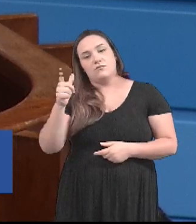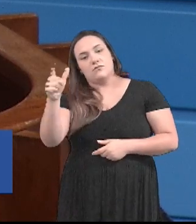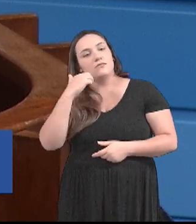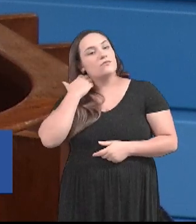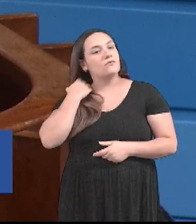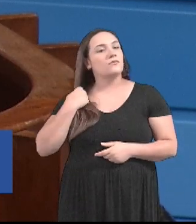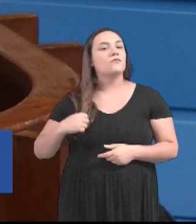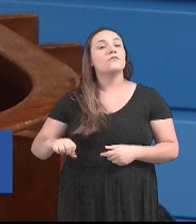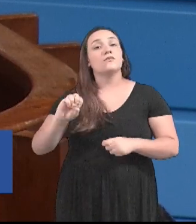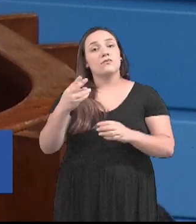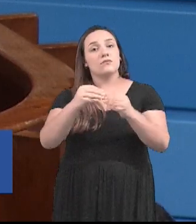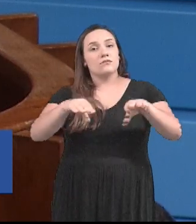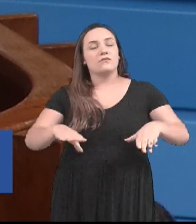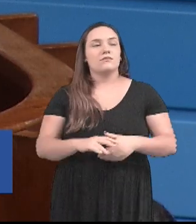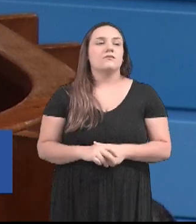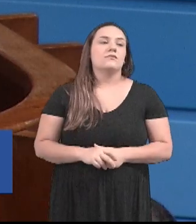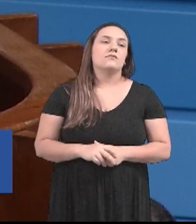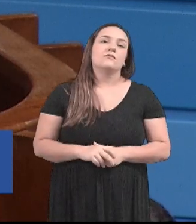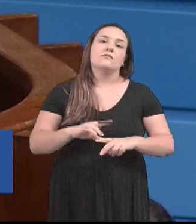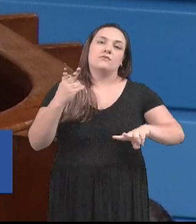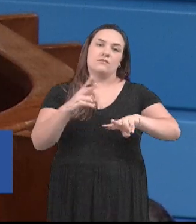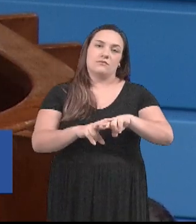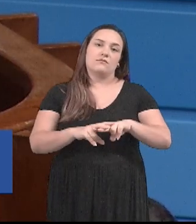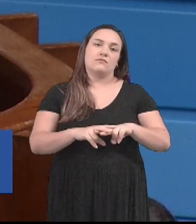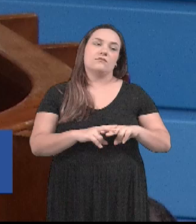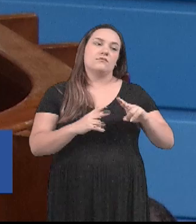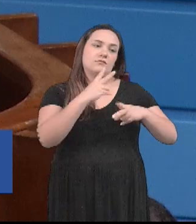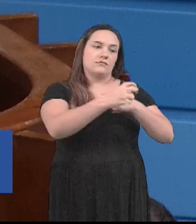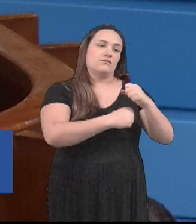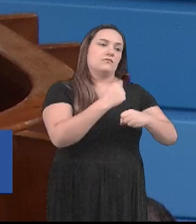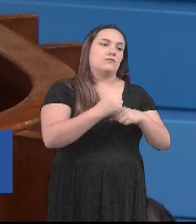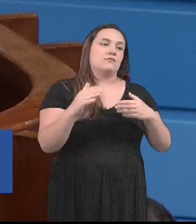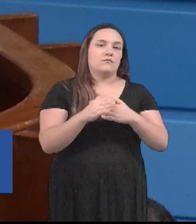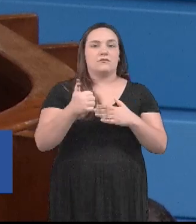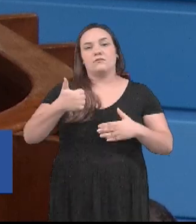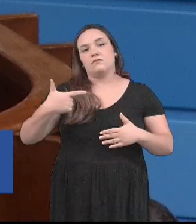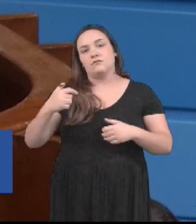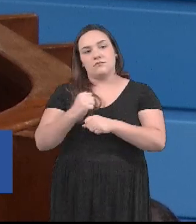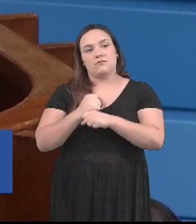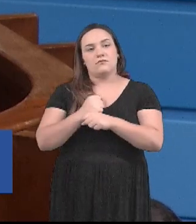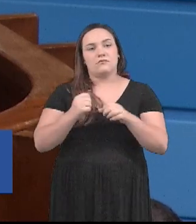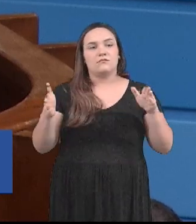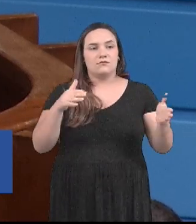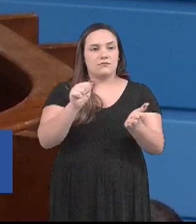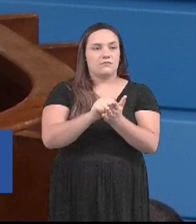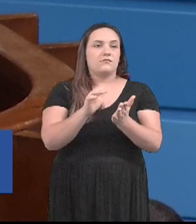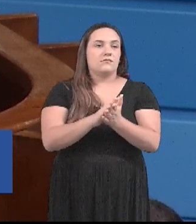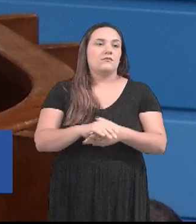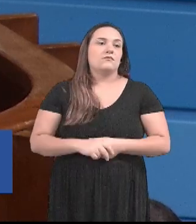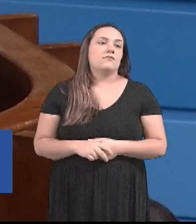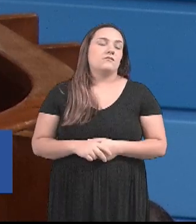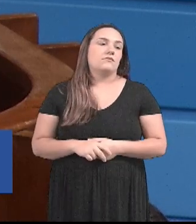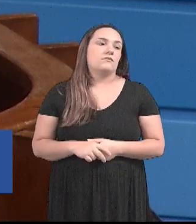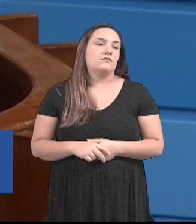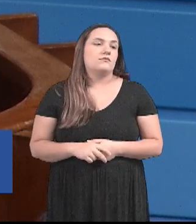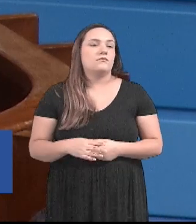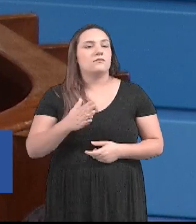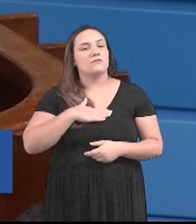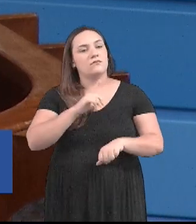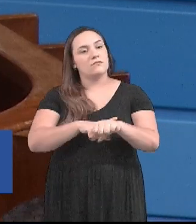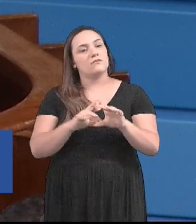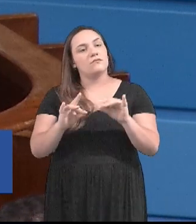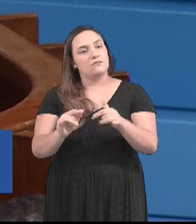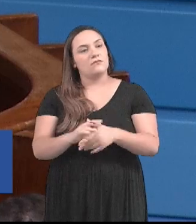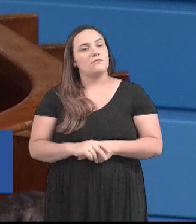ou para causar dano. Pena de reclusão de 2 anos a 12 anos e multa. Então, senhor presidente, tendo em vista que meu tempo